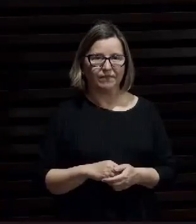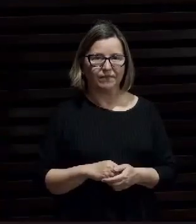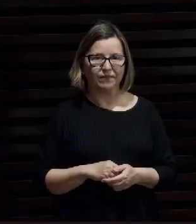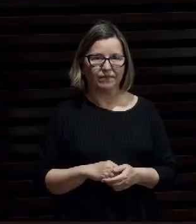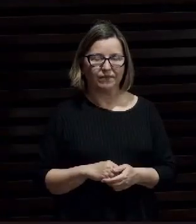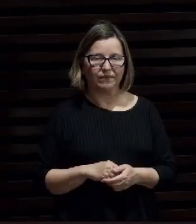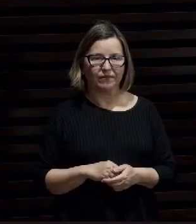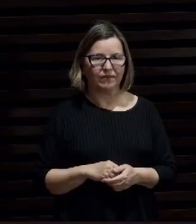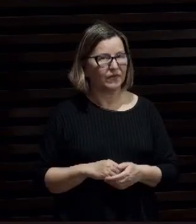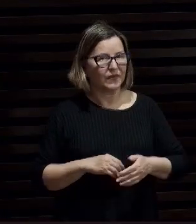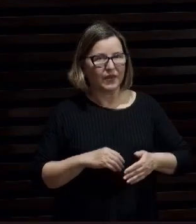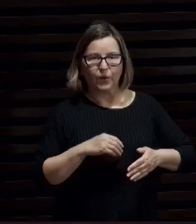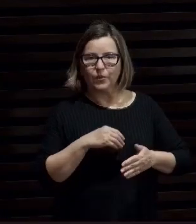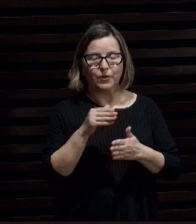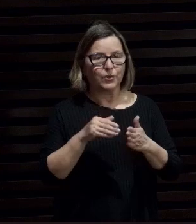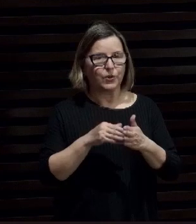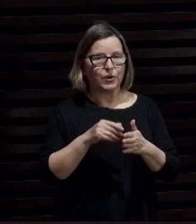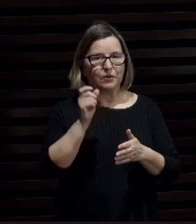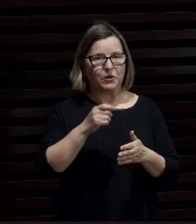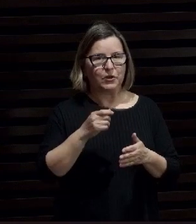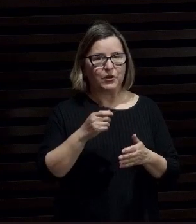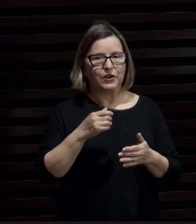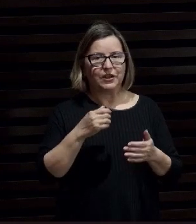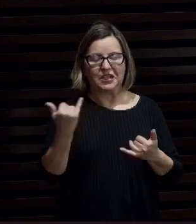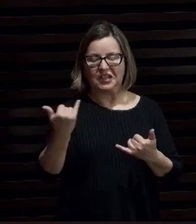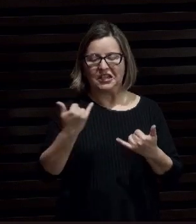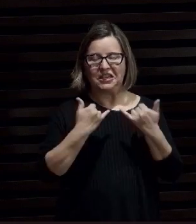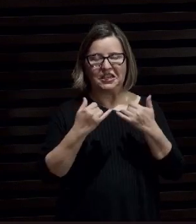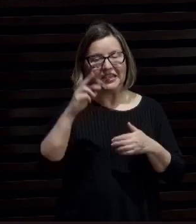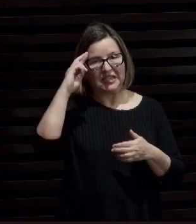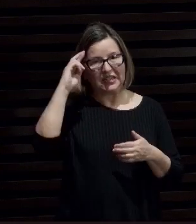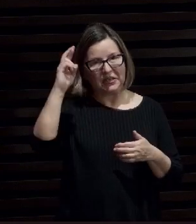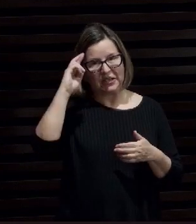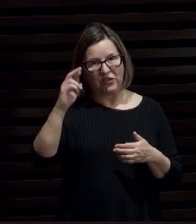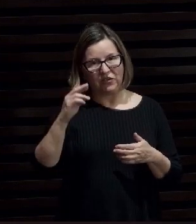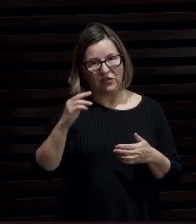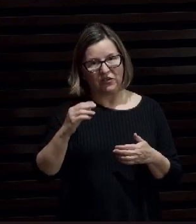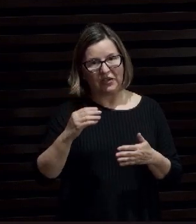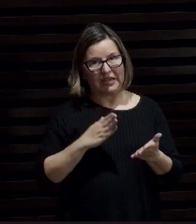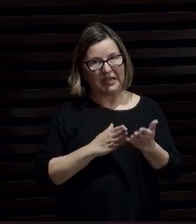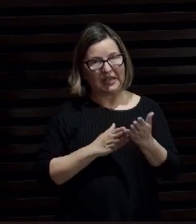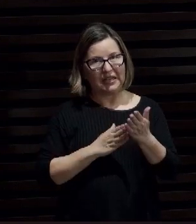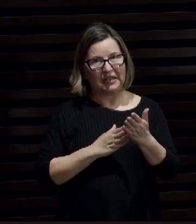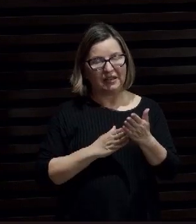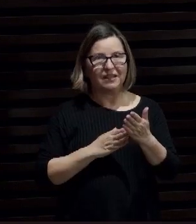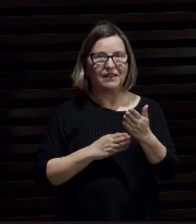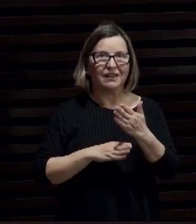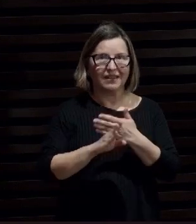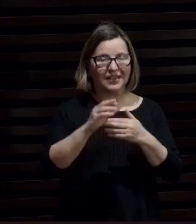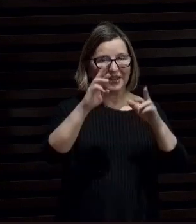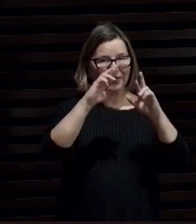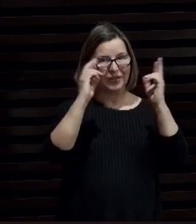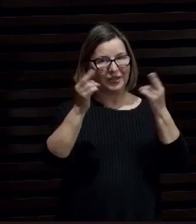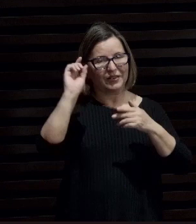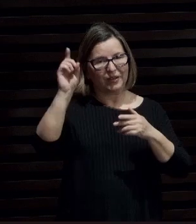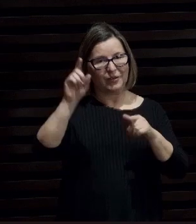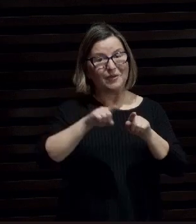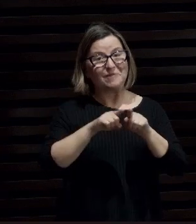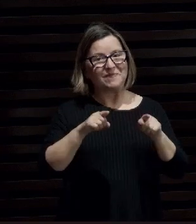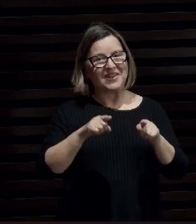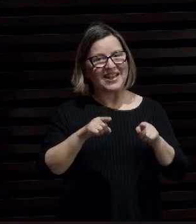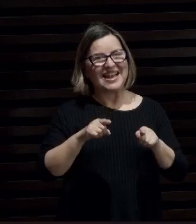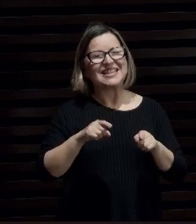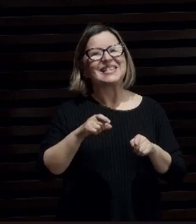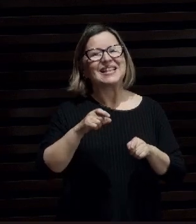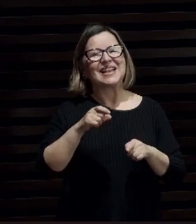Nem todo que me diz Senhor, Senhor, entrará no reino dos céus, mas aquele que faz a